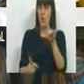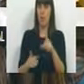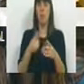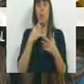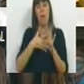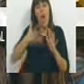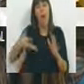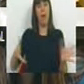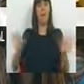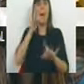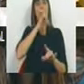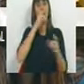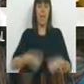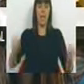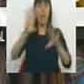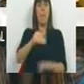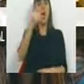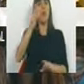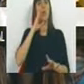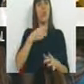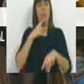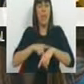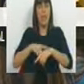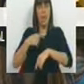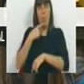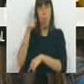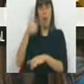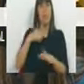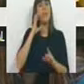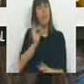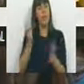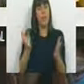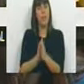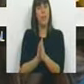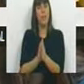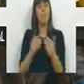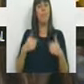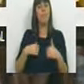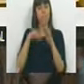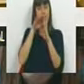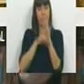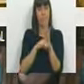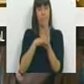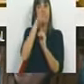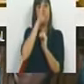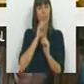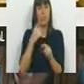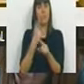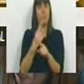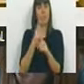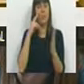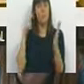não ser muito exaustivo nem amassar ninguém, só mais um que eu sei que estou a gastar muito tempo, mas acho que vale a pena. Nós no programa do Governo